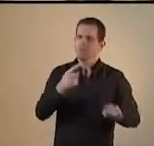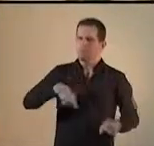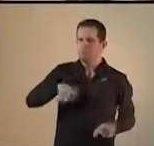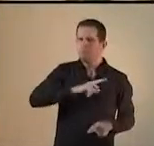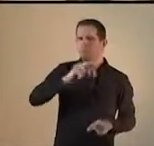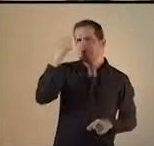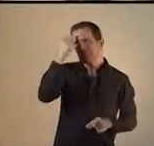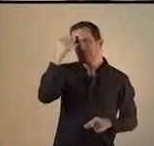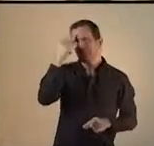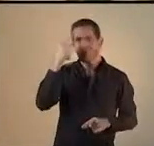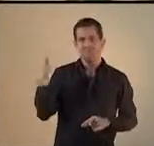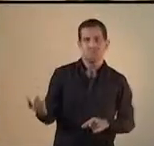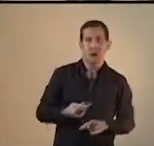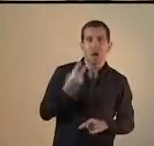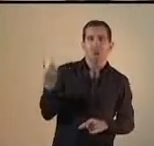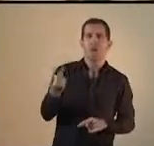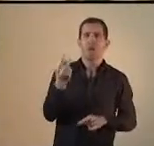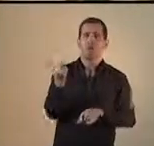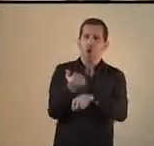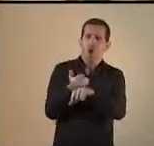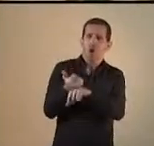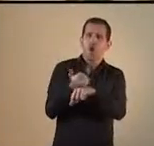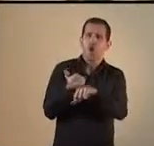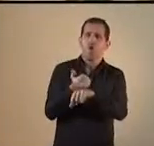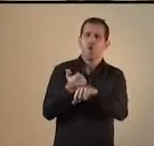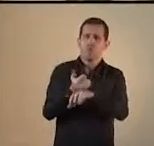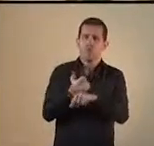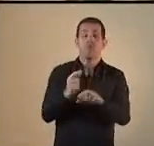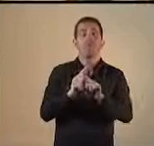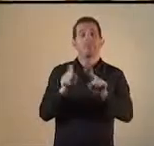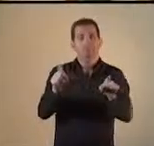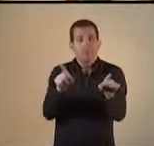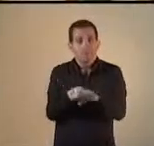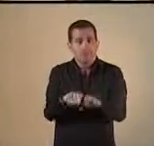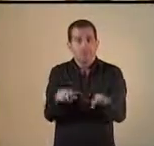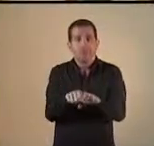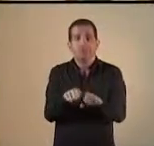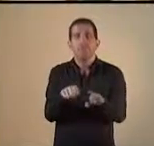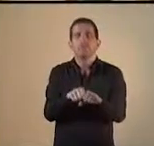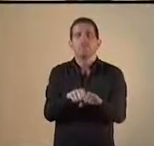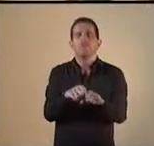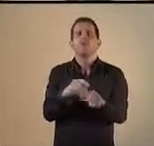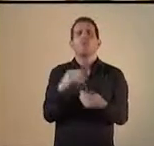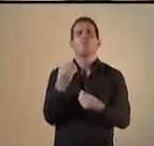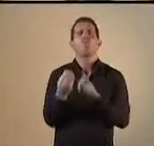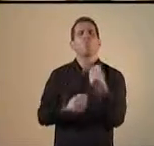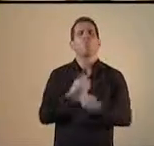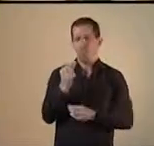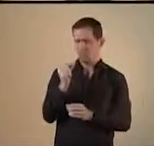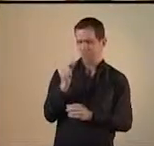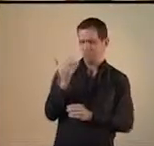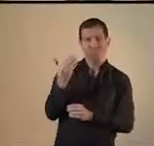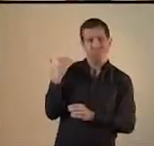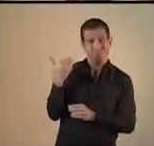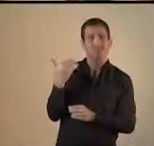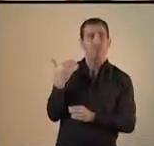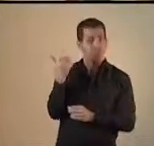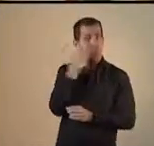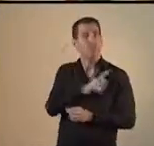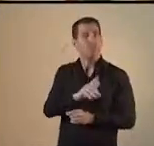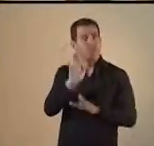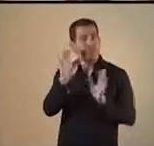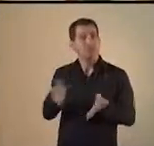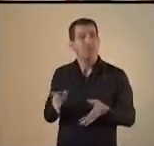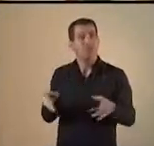valorização profissional do tradutor-intérprete, mas também num histórico que anteriormente já havia sido